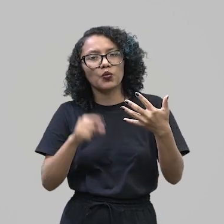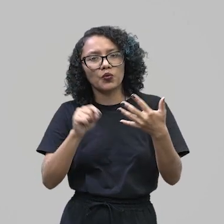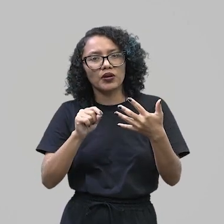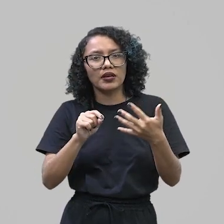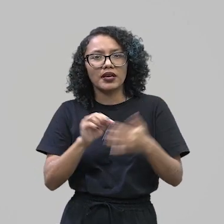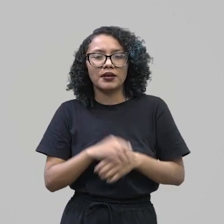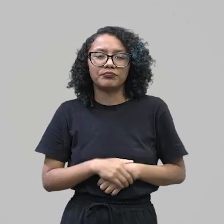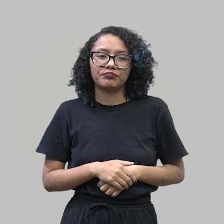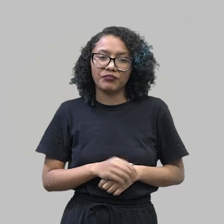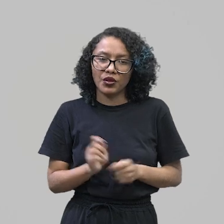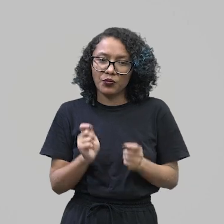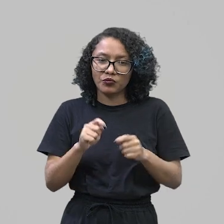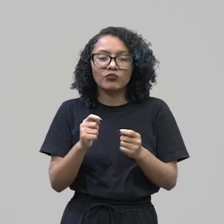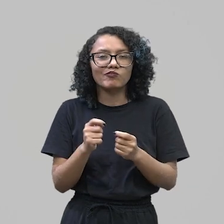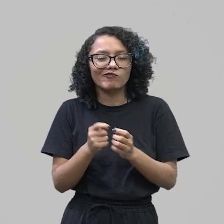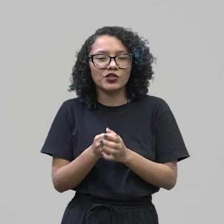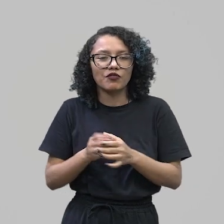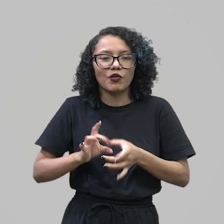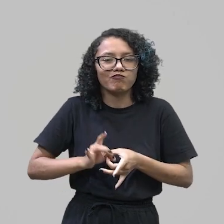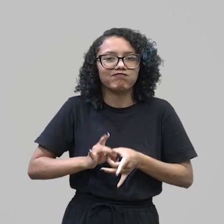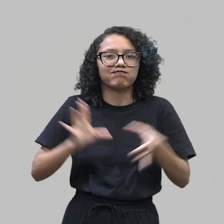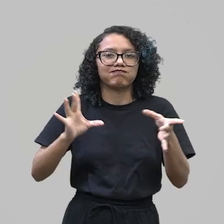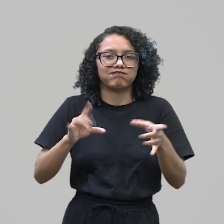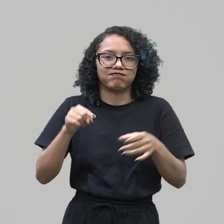movimento abolicionista, ok?